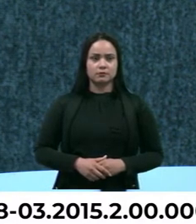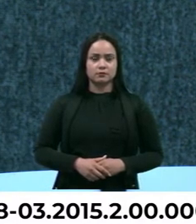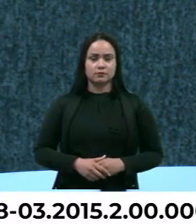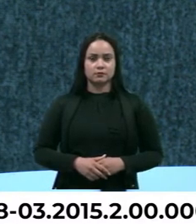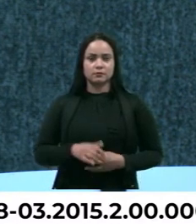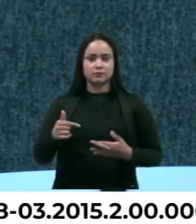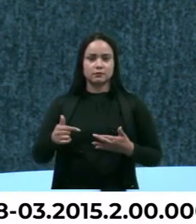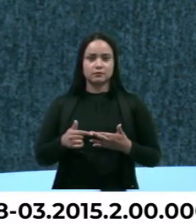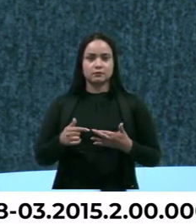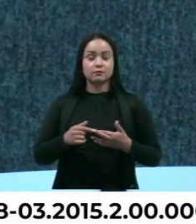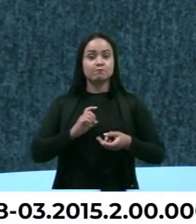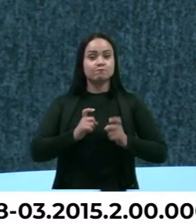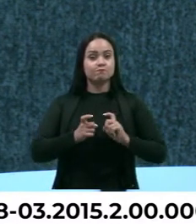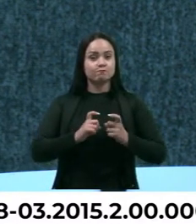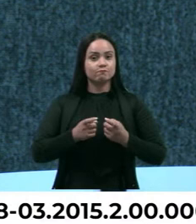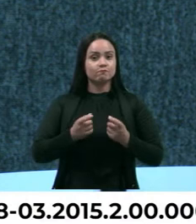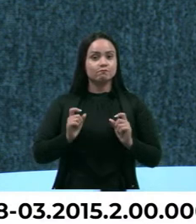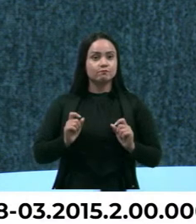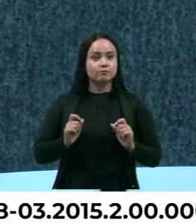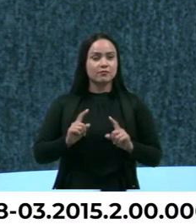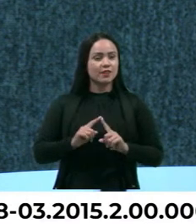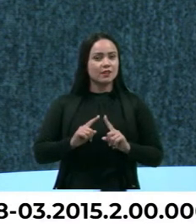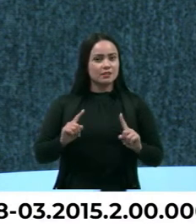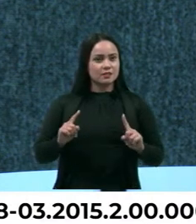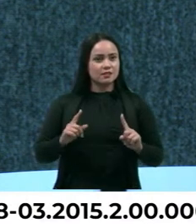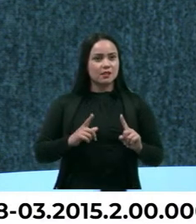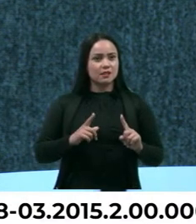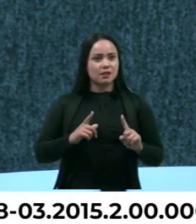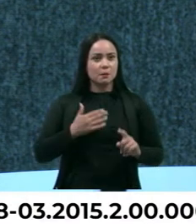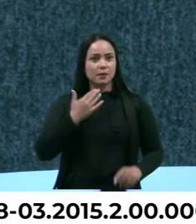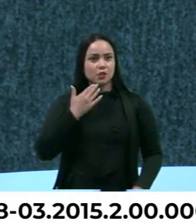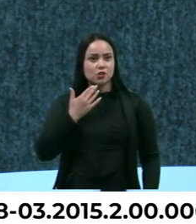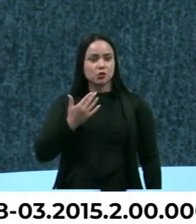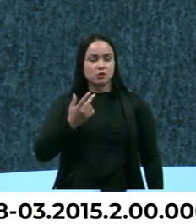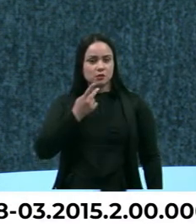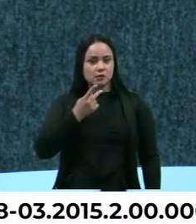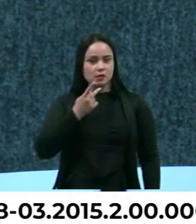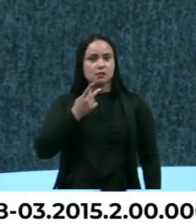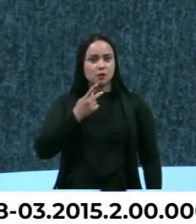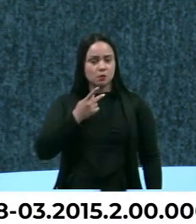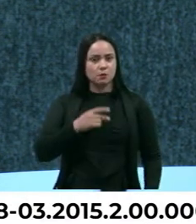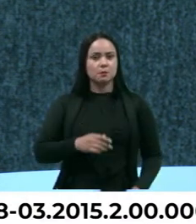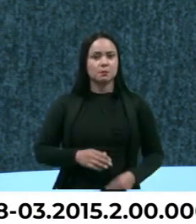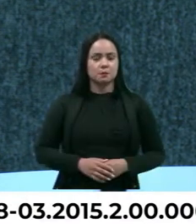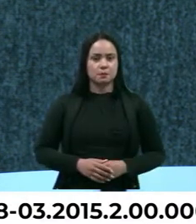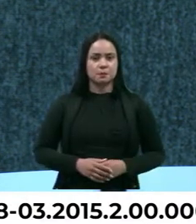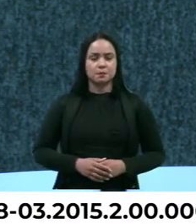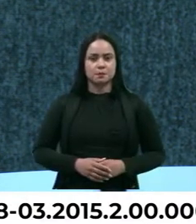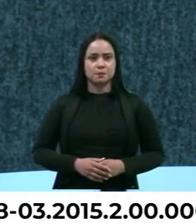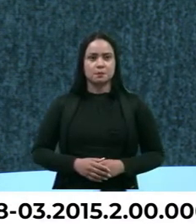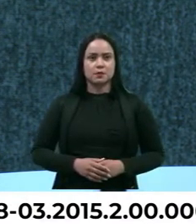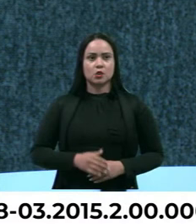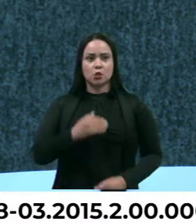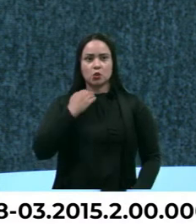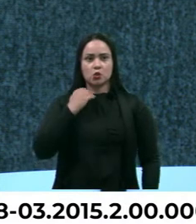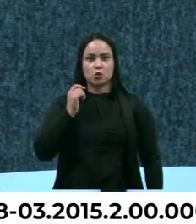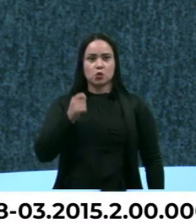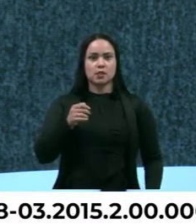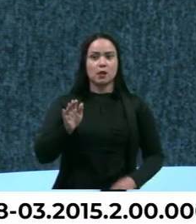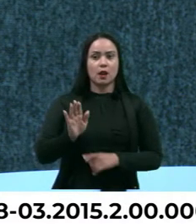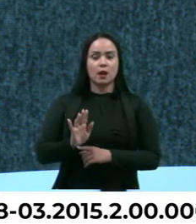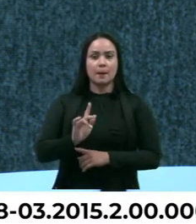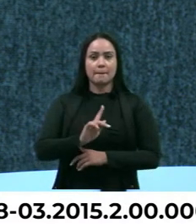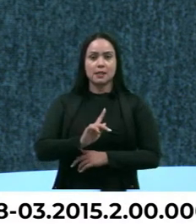recurso administrativo, mas há um pedido de sustentação oral pelos juízes auxiliares